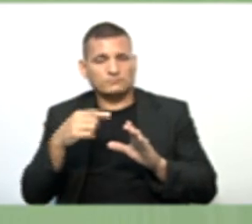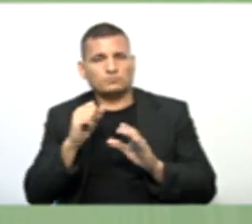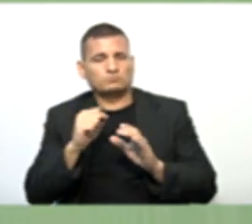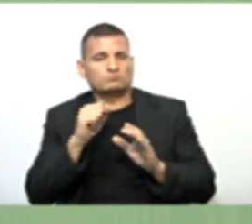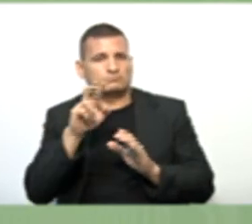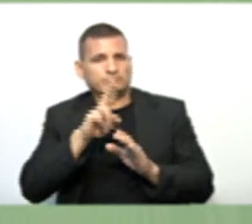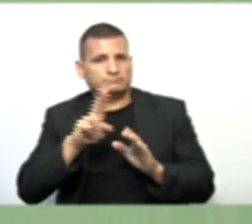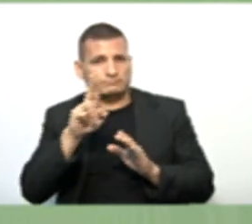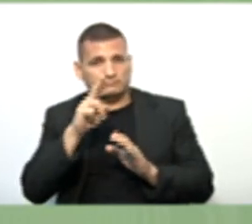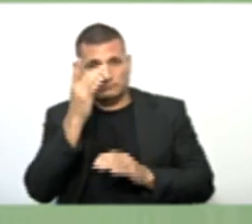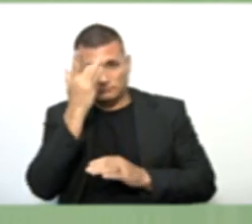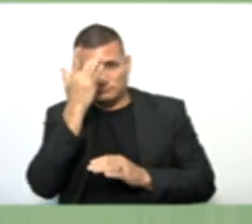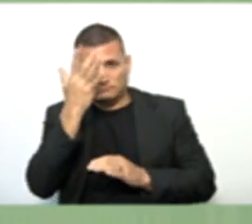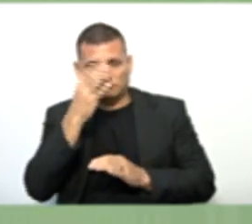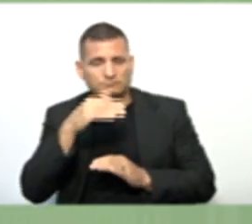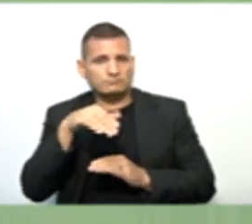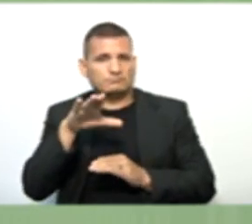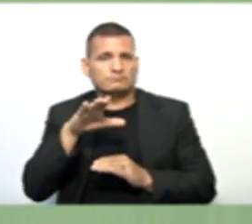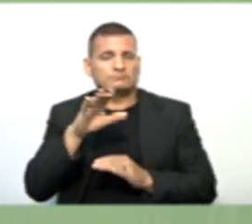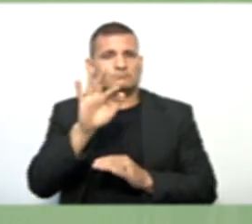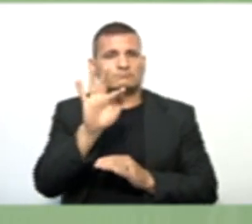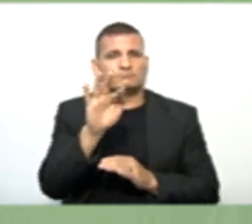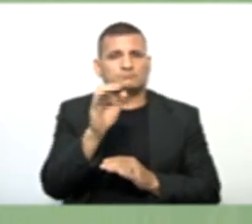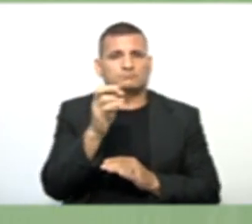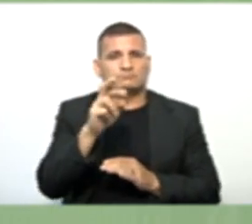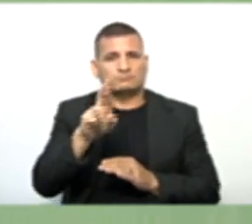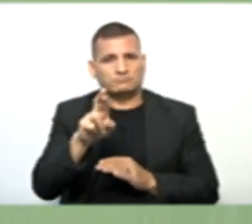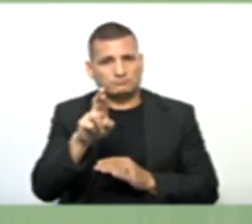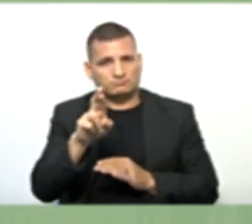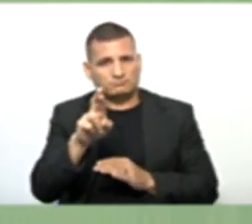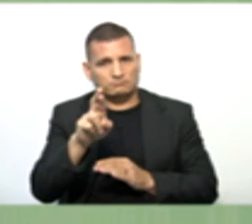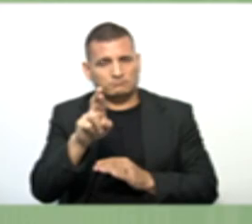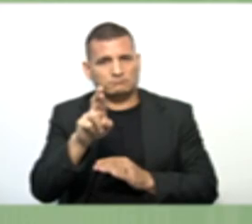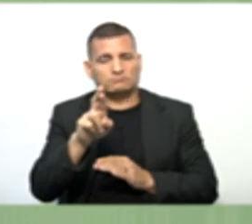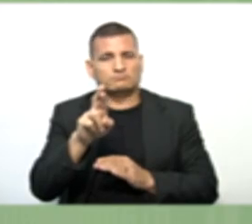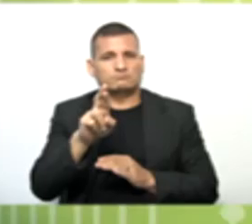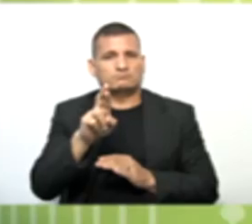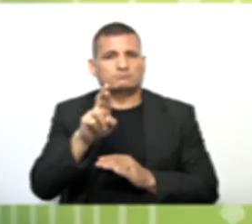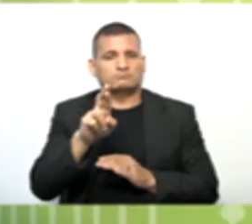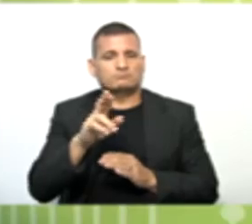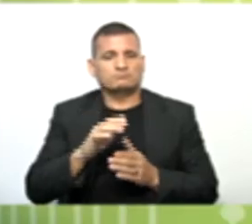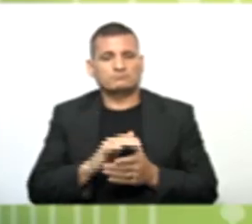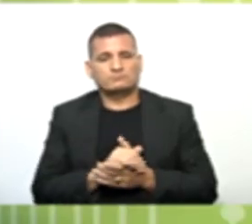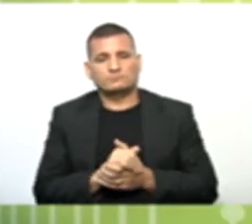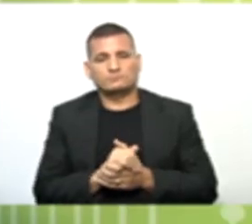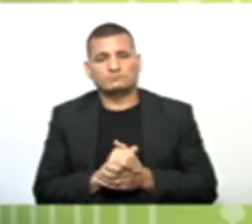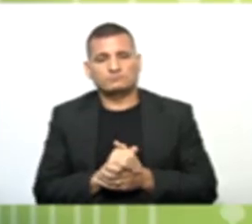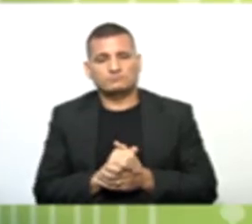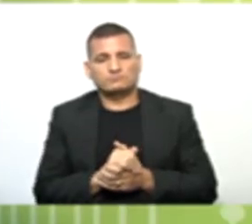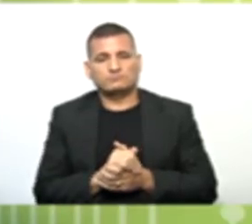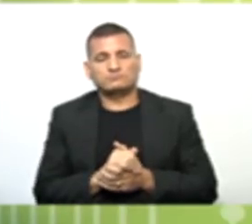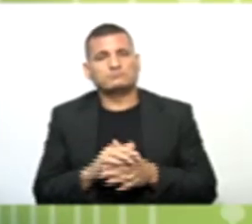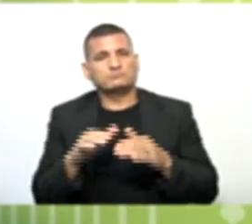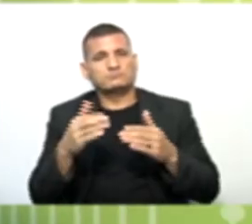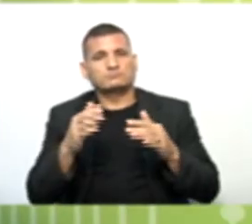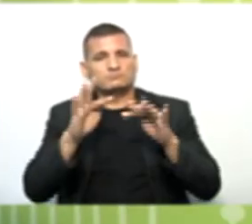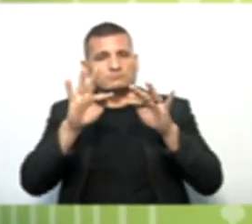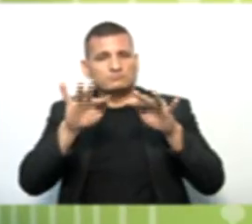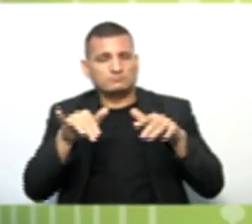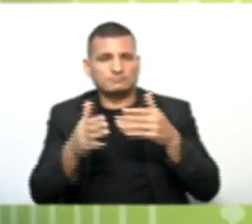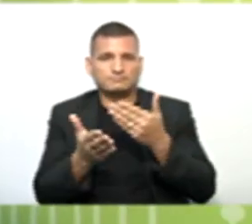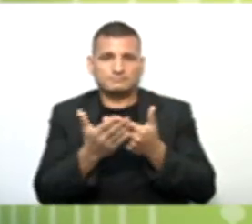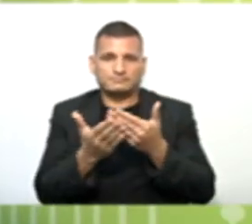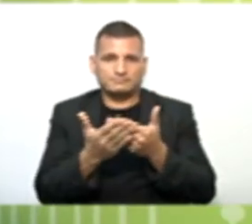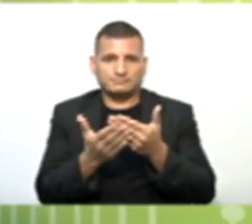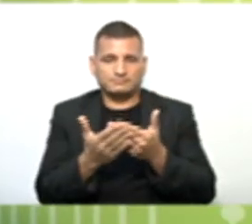maior facilidade o comando for no lugar do comando while, certo? Então, finalizamos a aula de